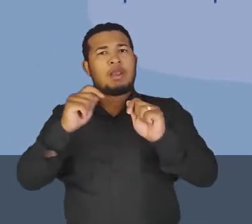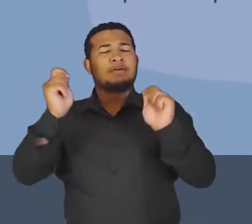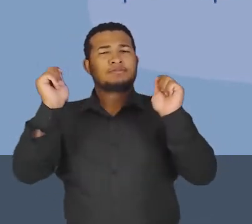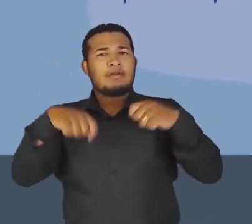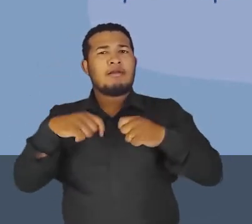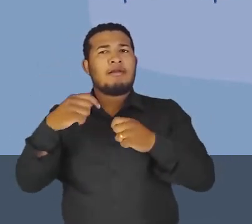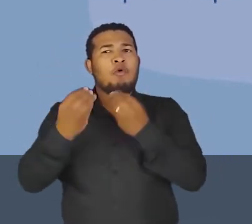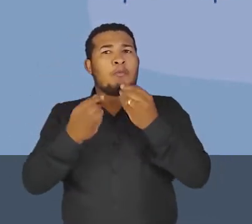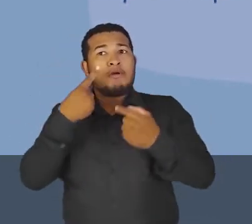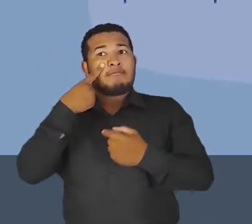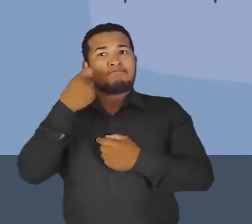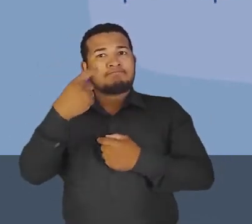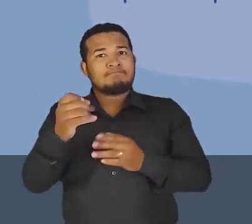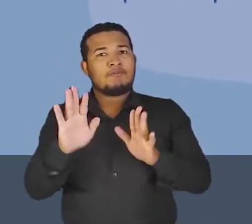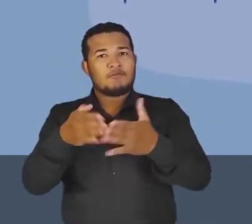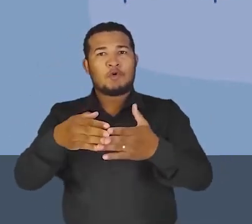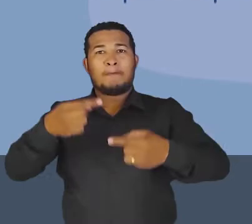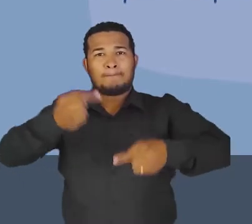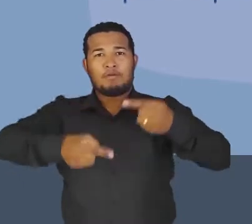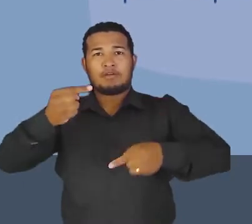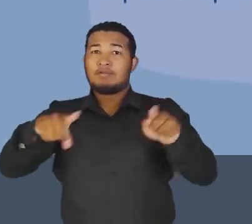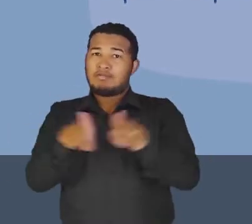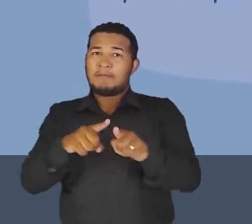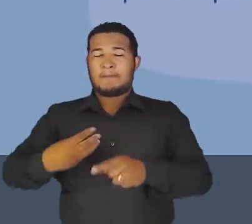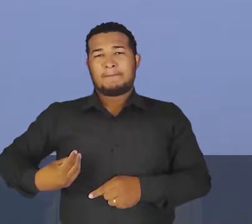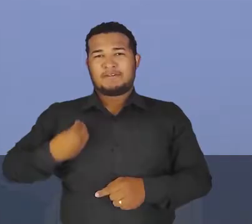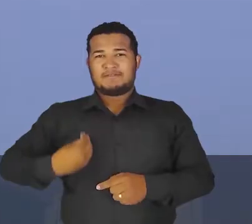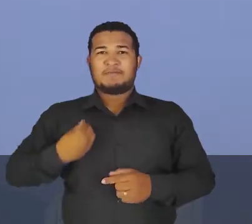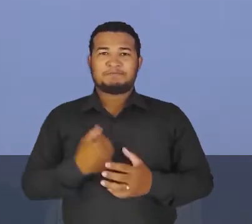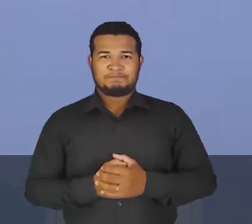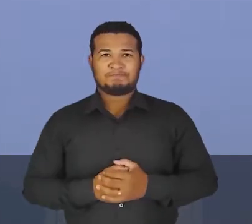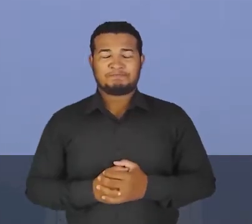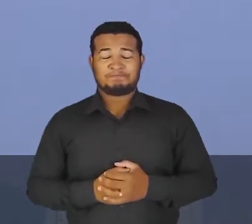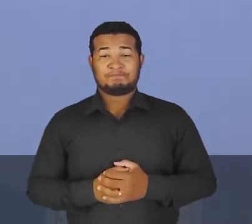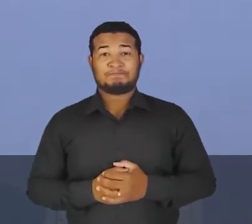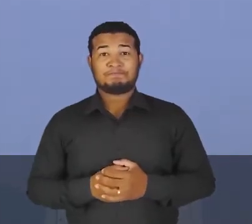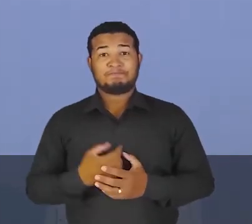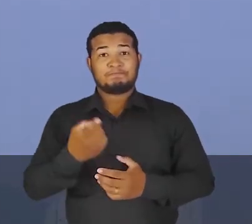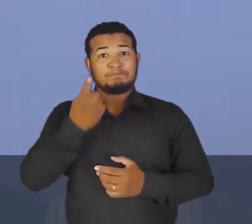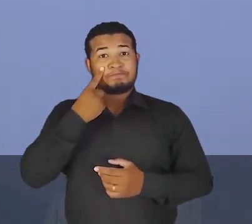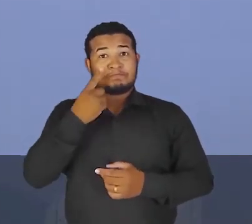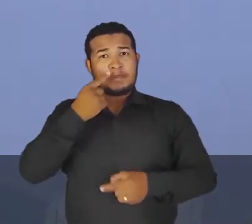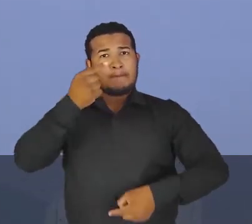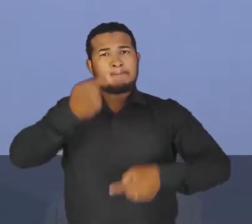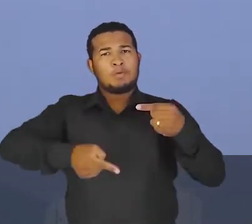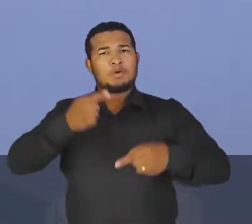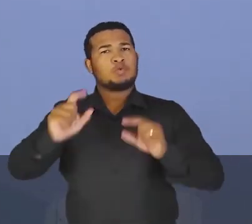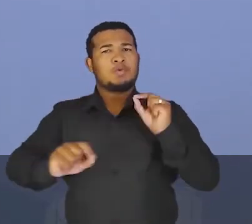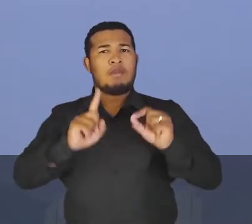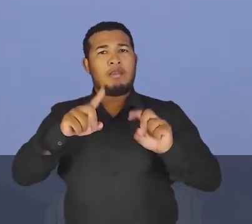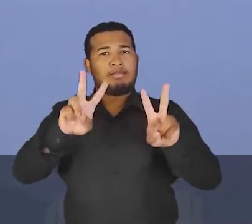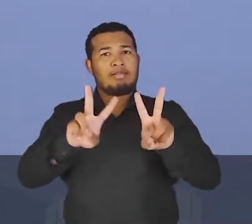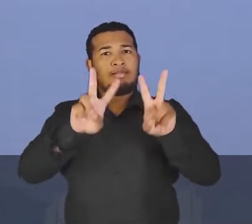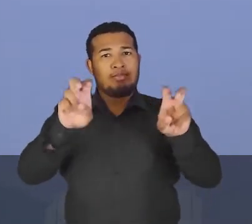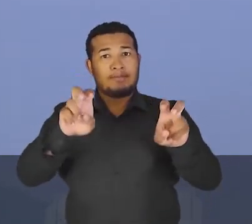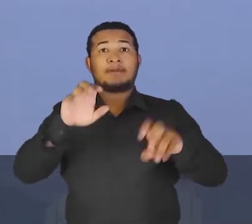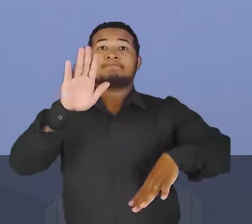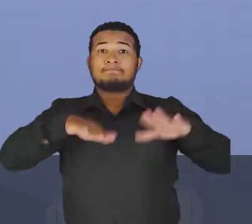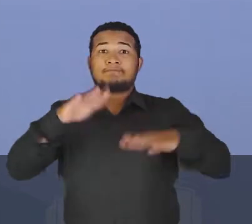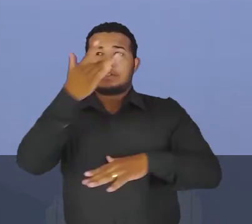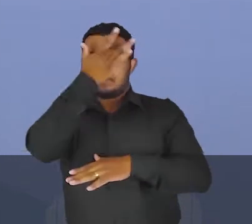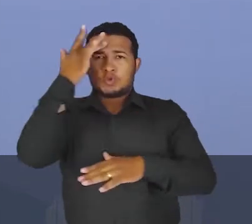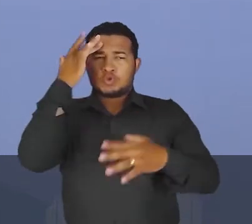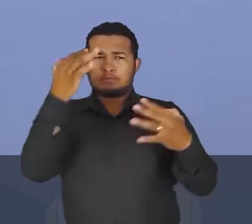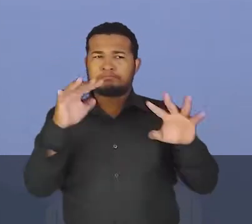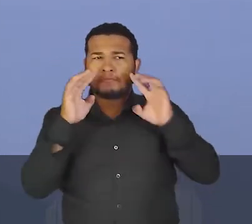por política e participar dela. Observa, gente, olha só. Política é um tema que muitas vezes as pessoas